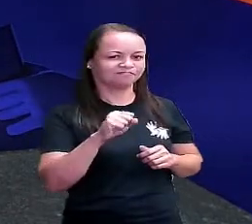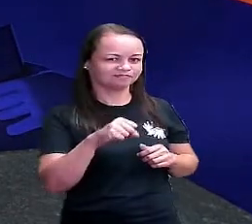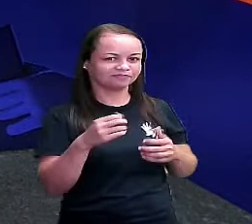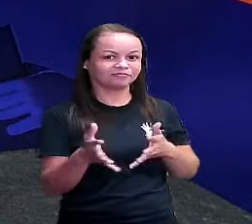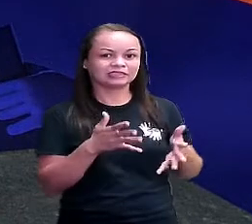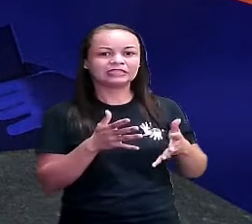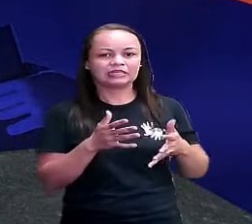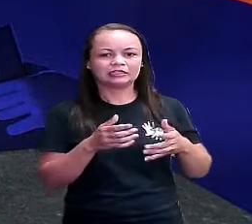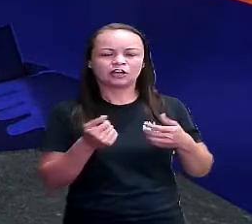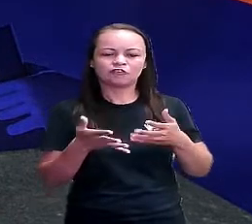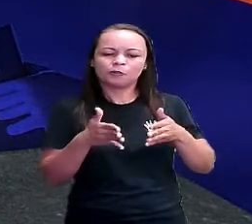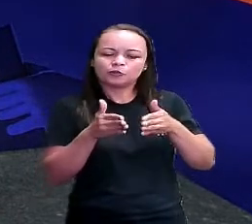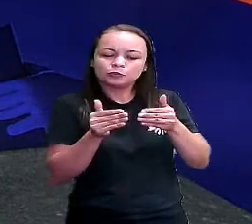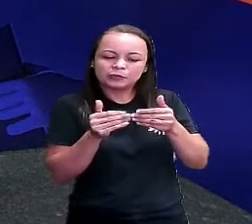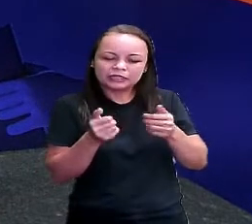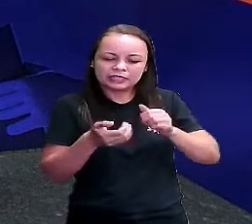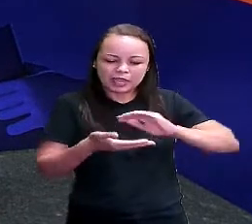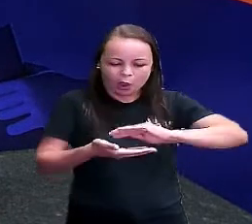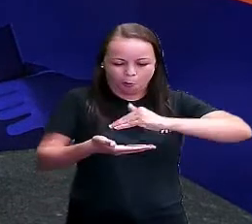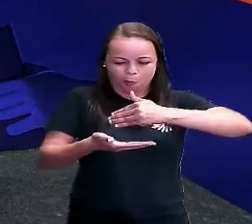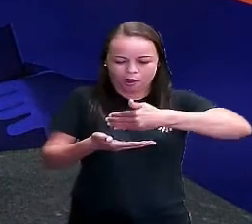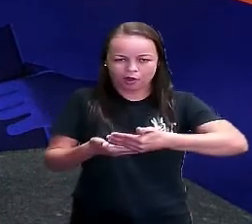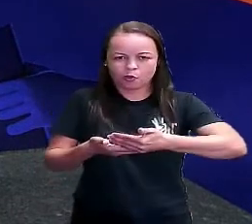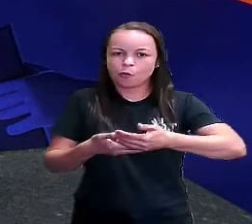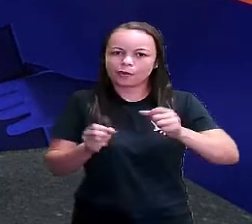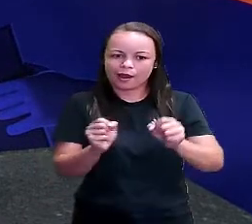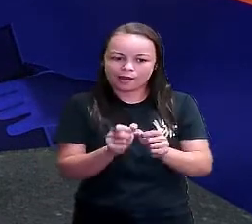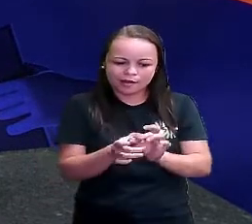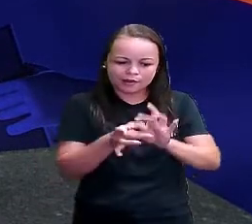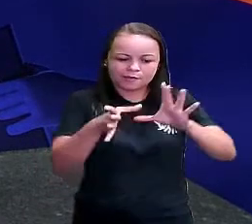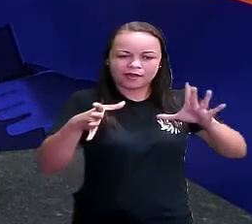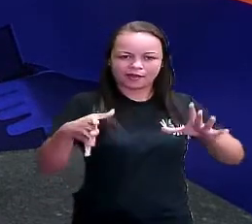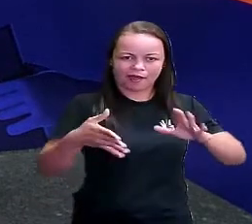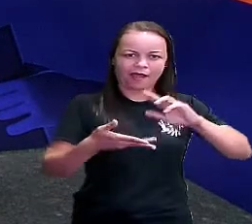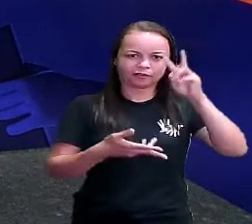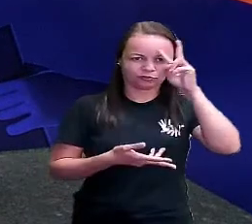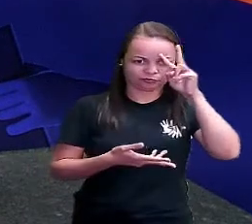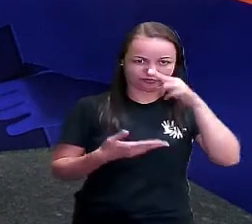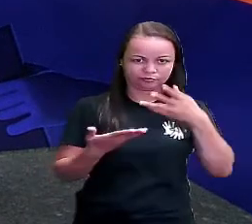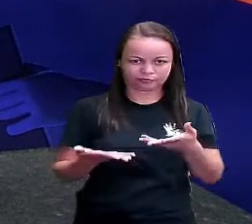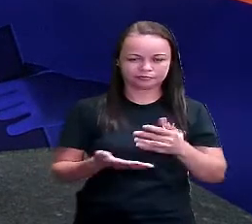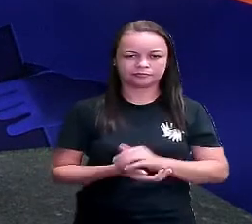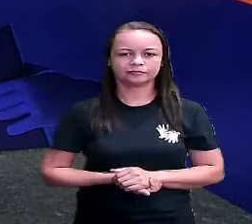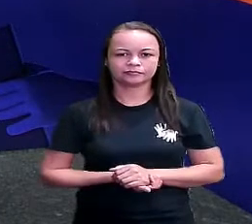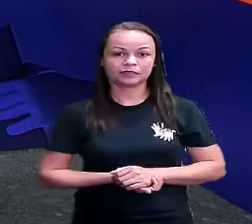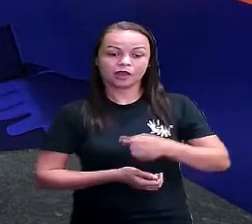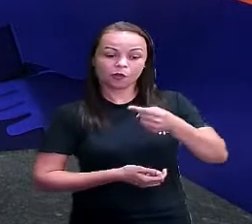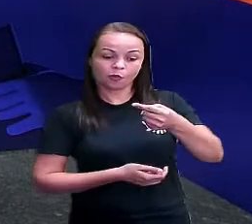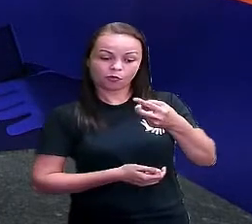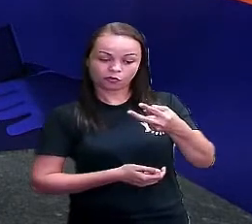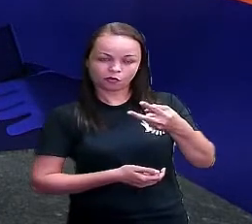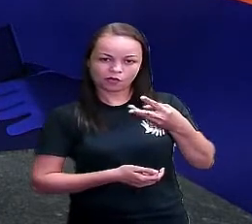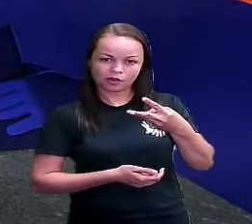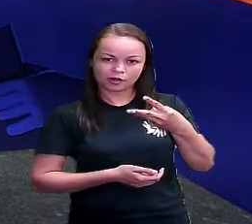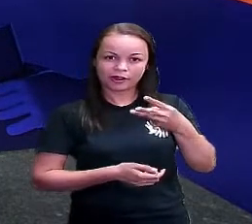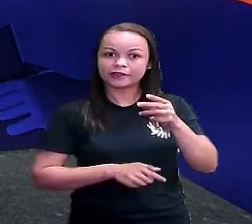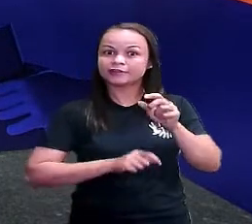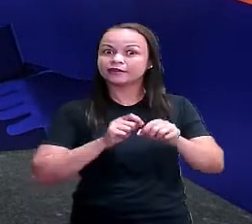vamos pedir ao baú para liberar essa história pra gente, tá bom? Vamos lá? 1, 2, 3